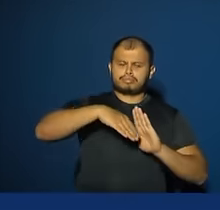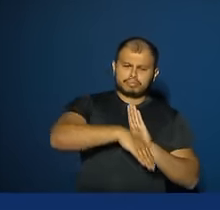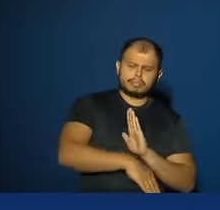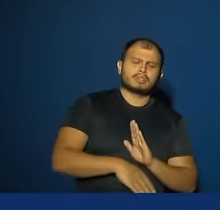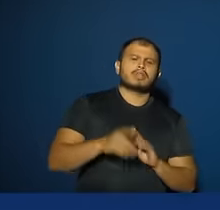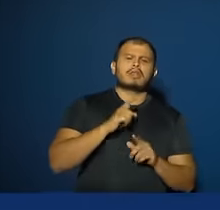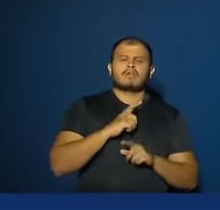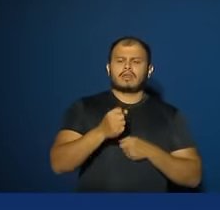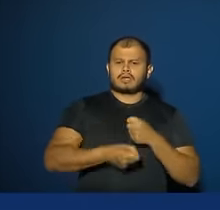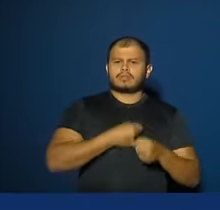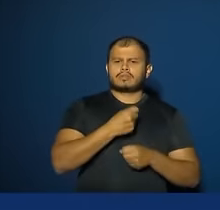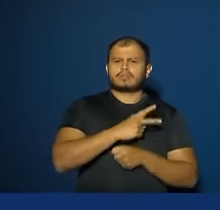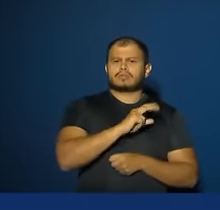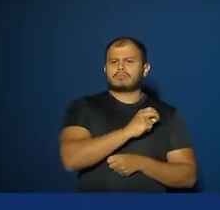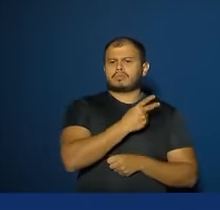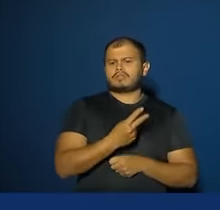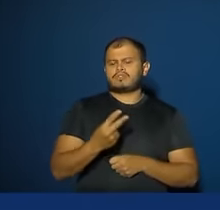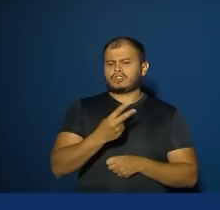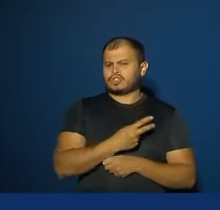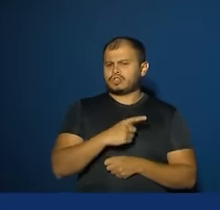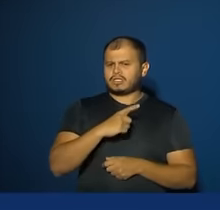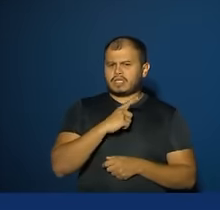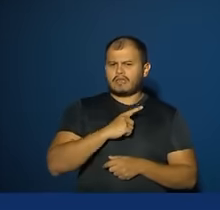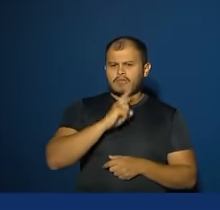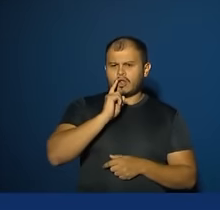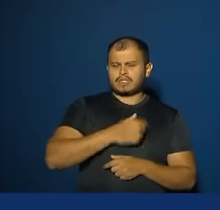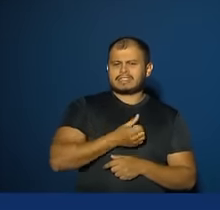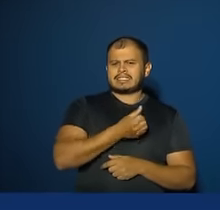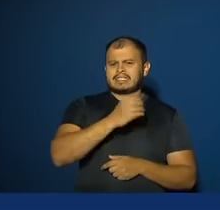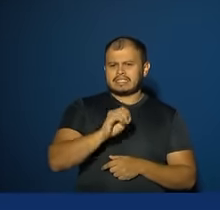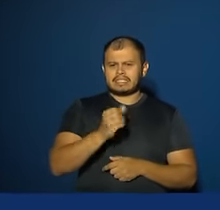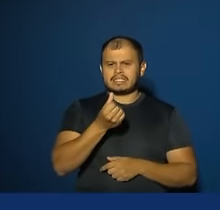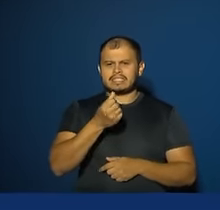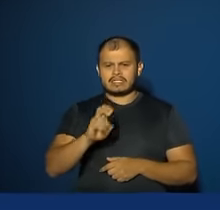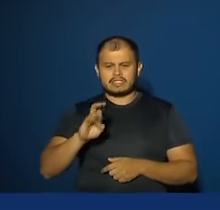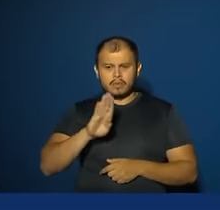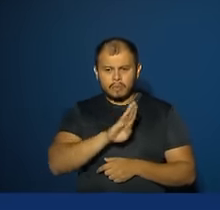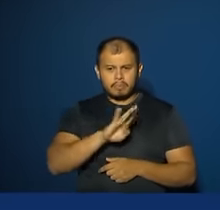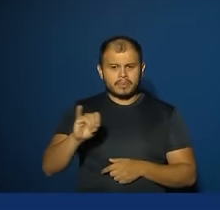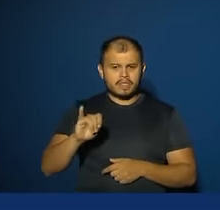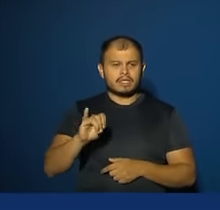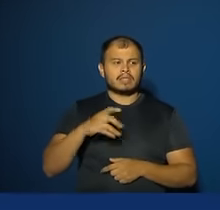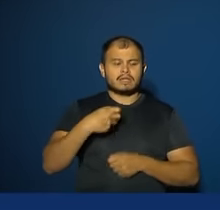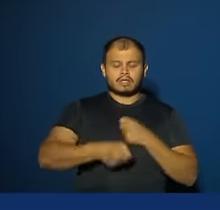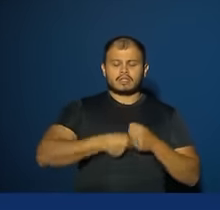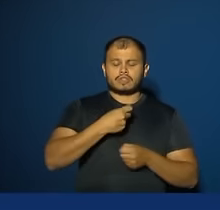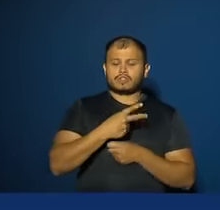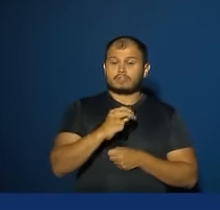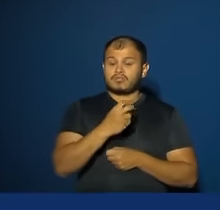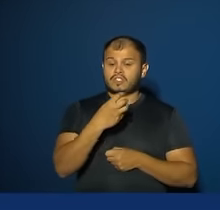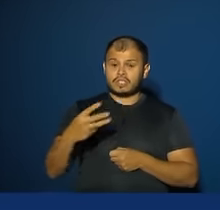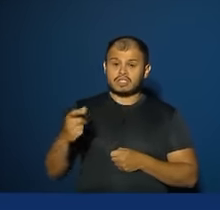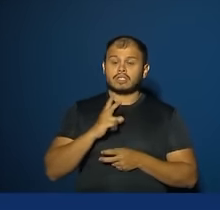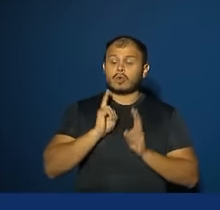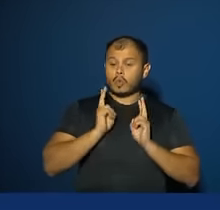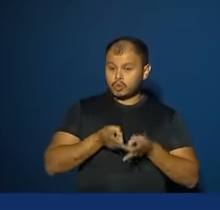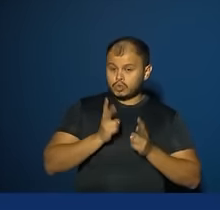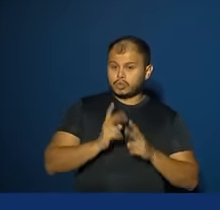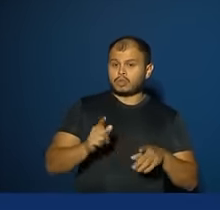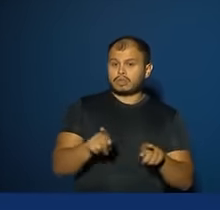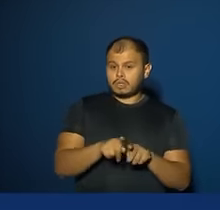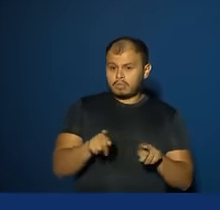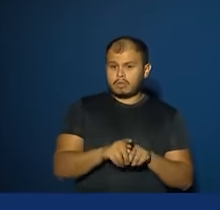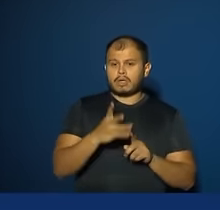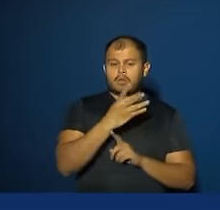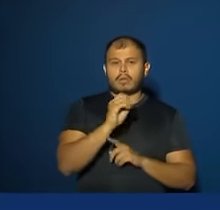em 2022 da ordem de 60, 65 bilhões de reais. Em 2023, esse resgate continua da ordem